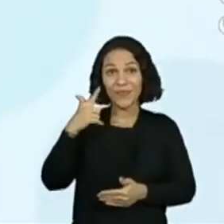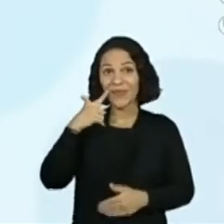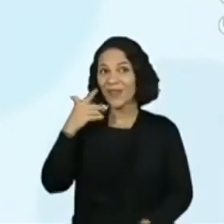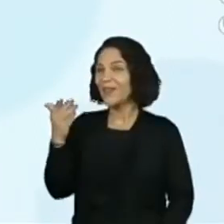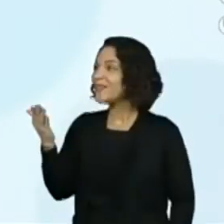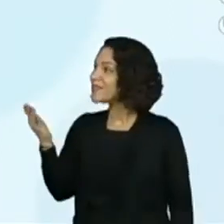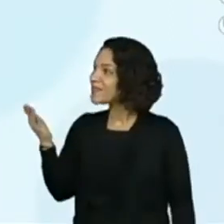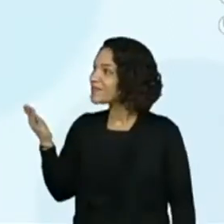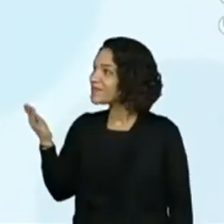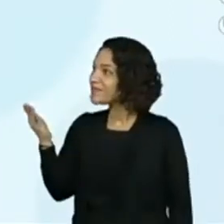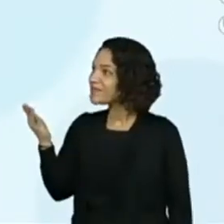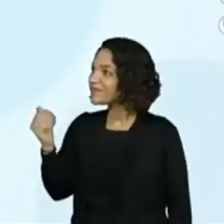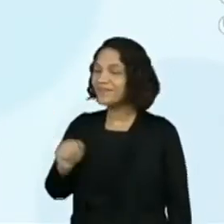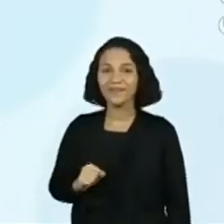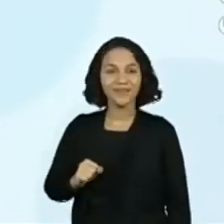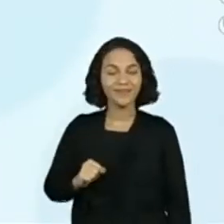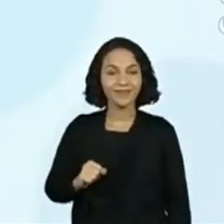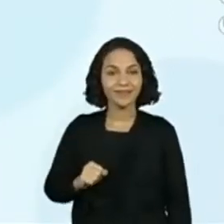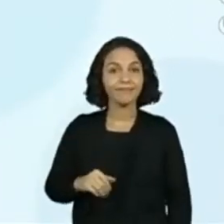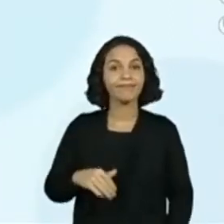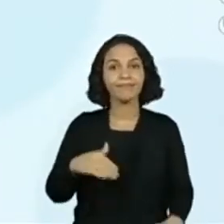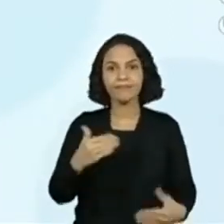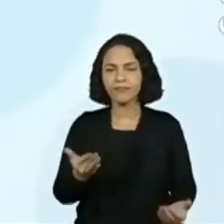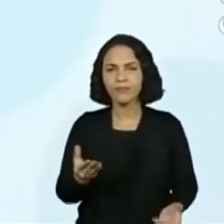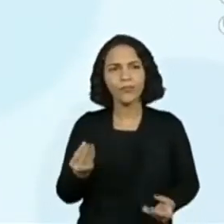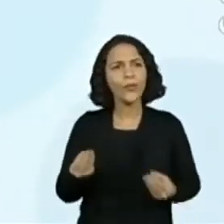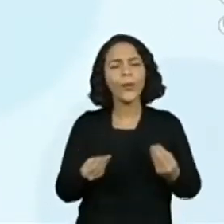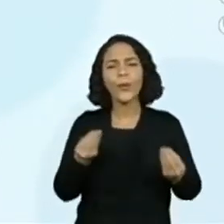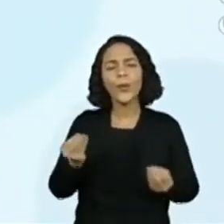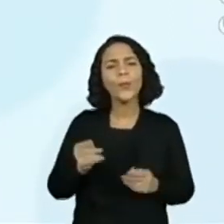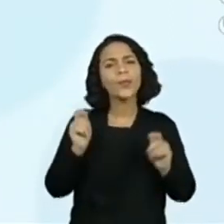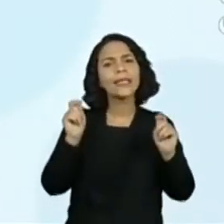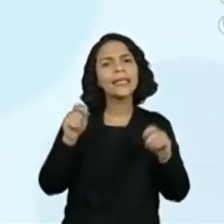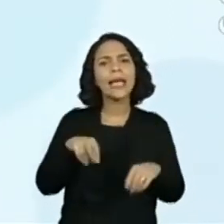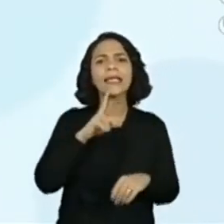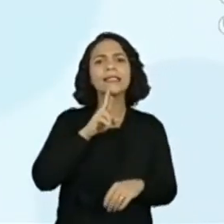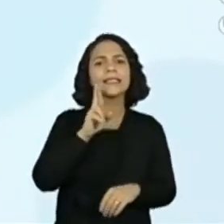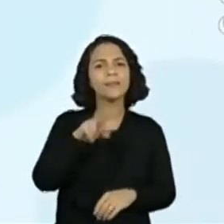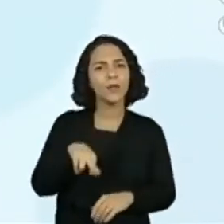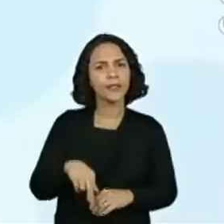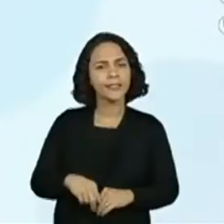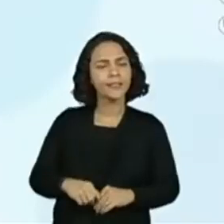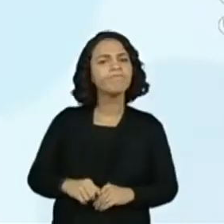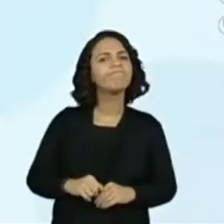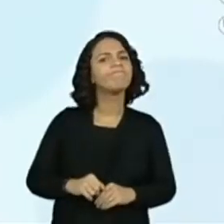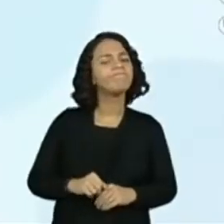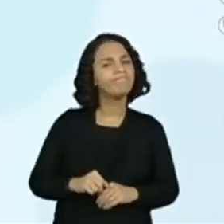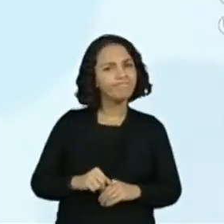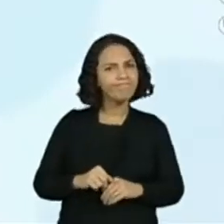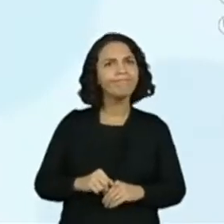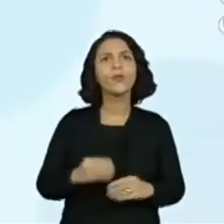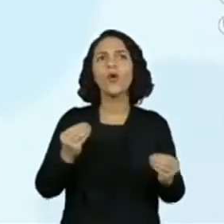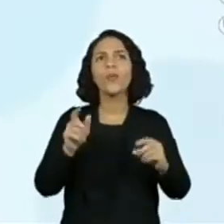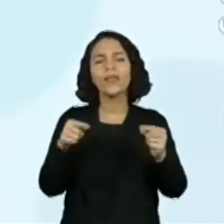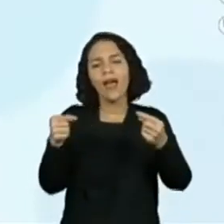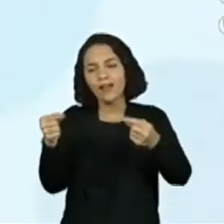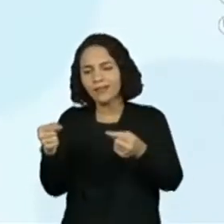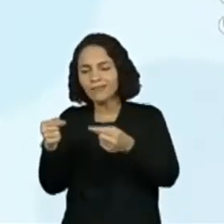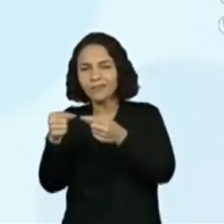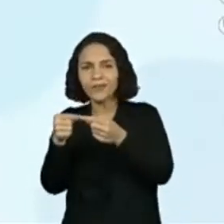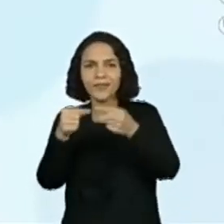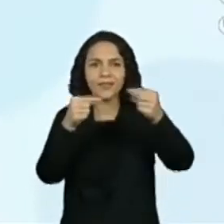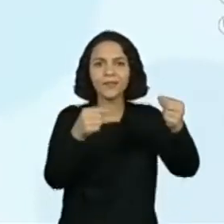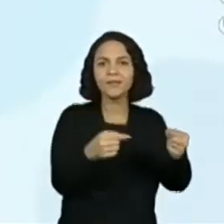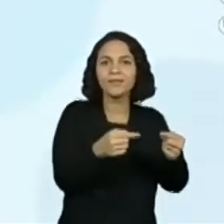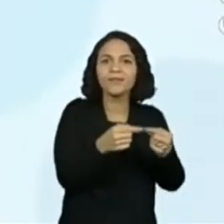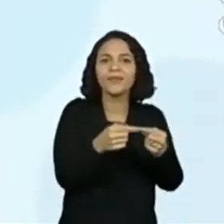sorvete. Vamos pensar em como a gente vai responder isso. Como ele poderá combinar a sua